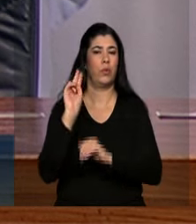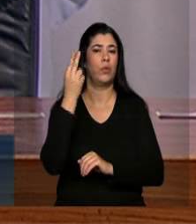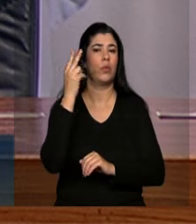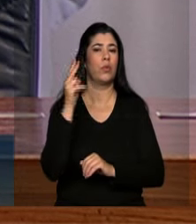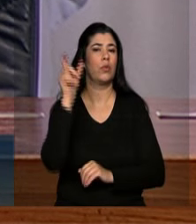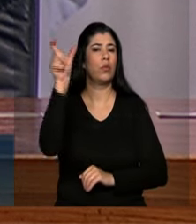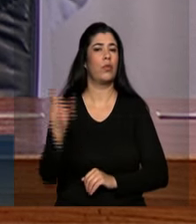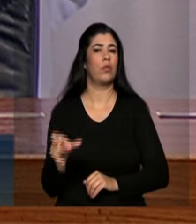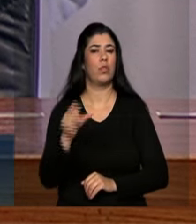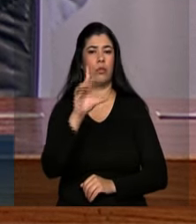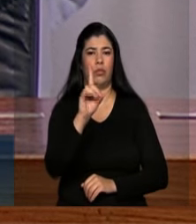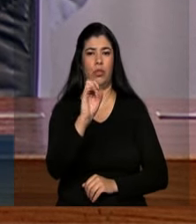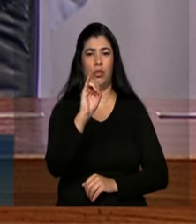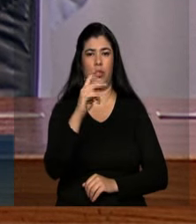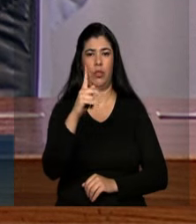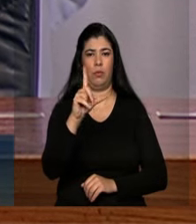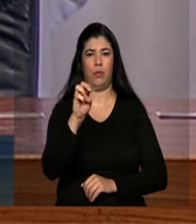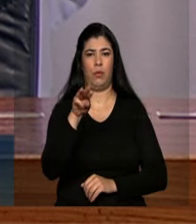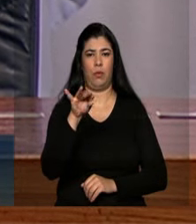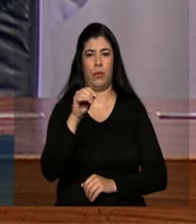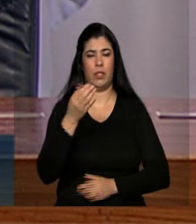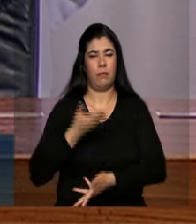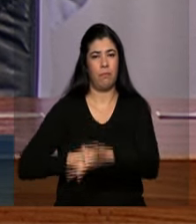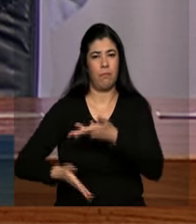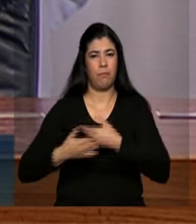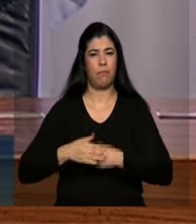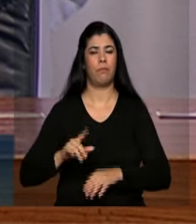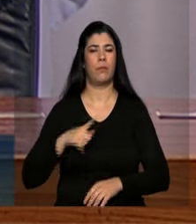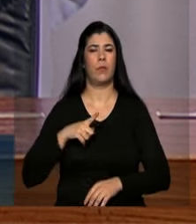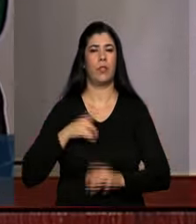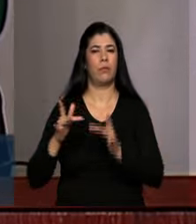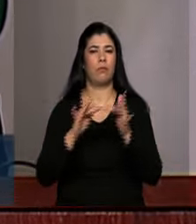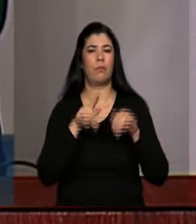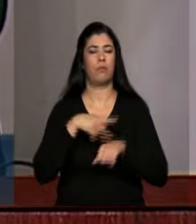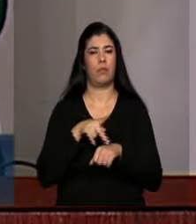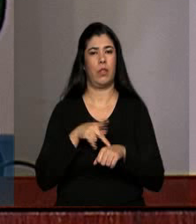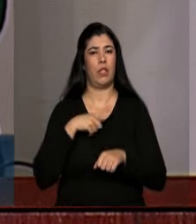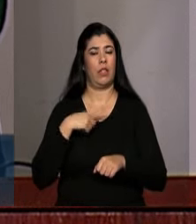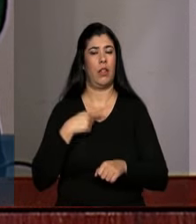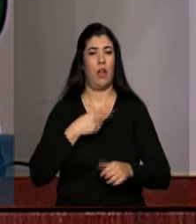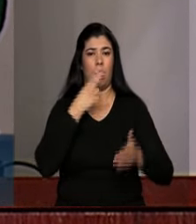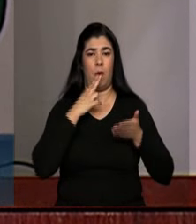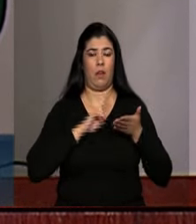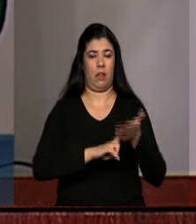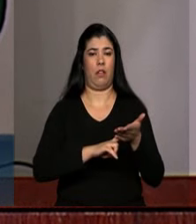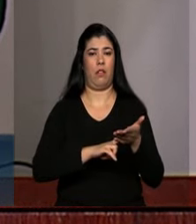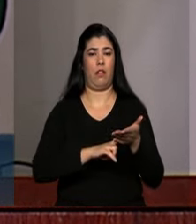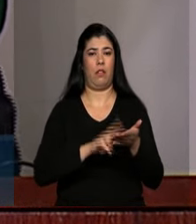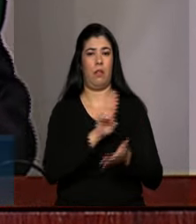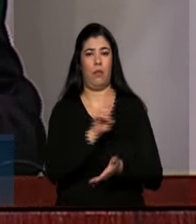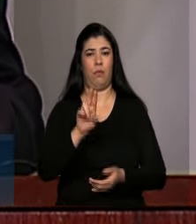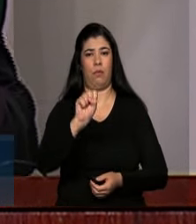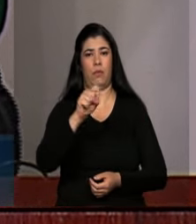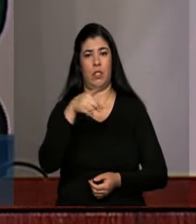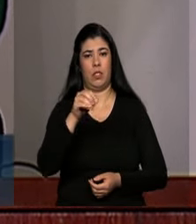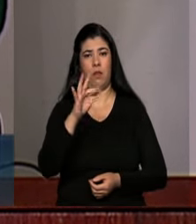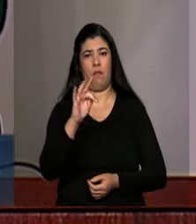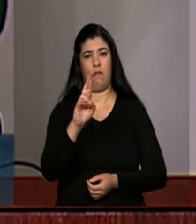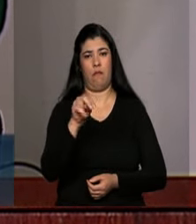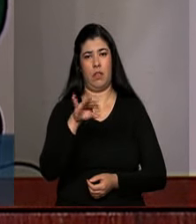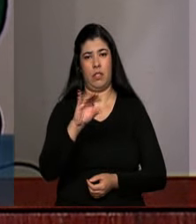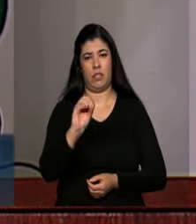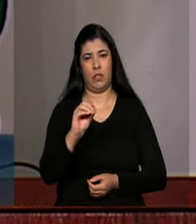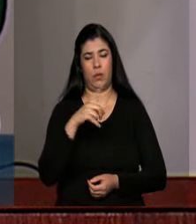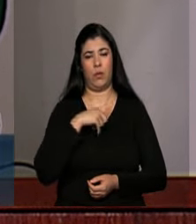papel da diplomacia nas relações internacionais. É certo que a Carta de São Francisco foi passo importante na construção de